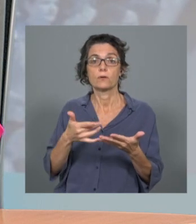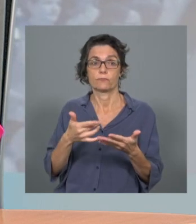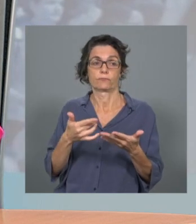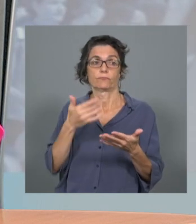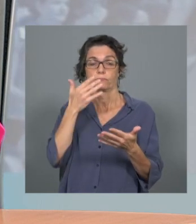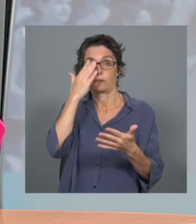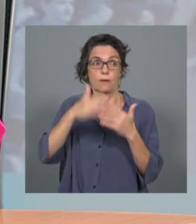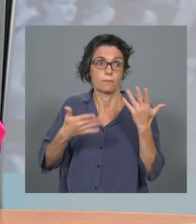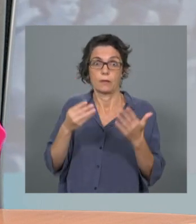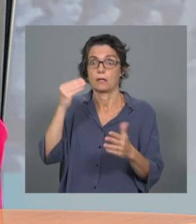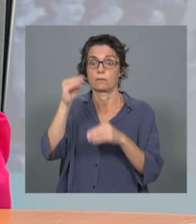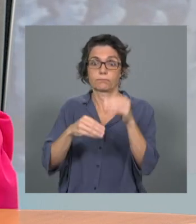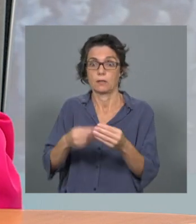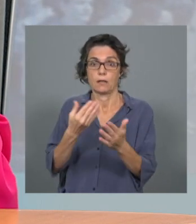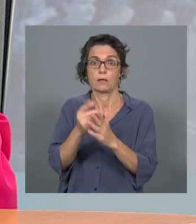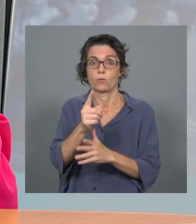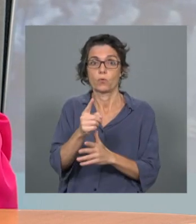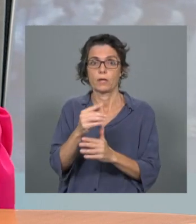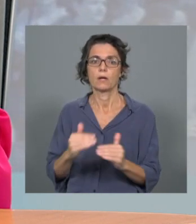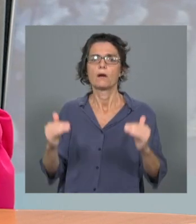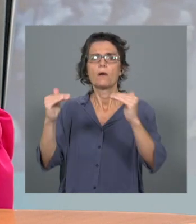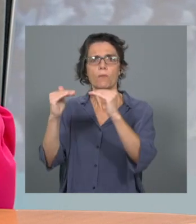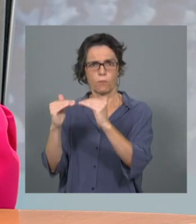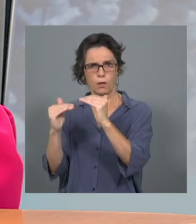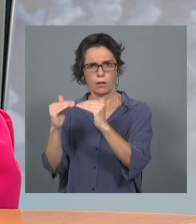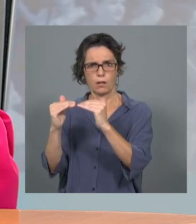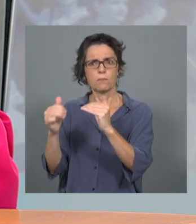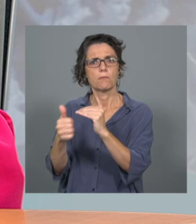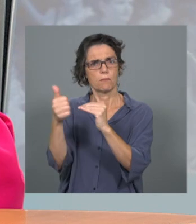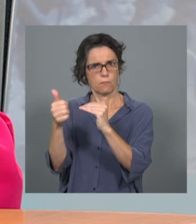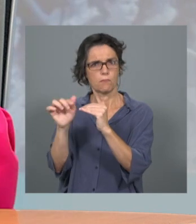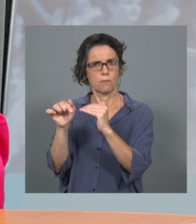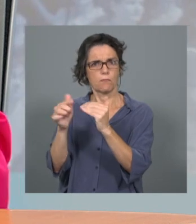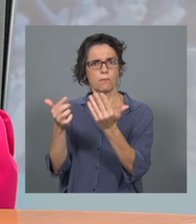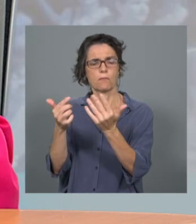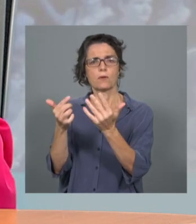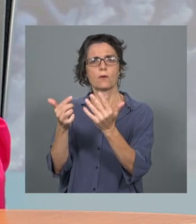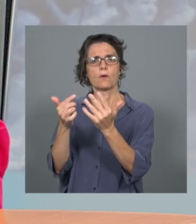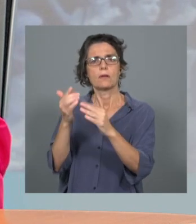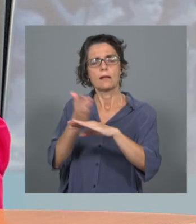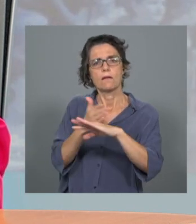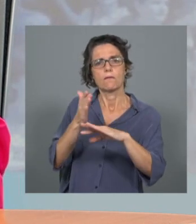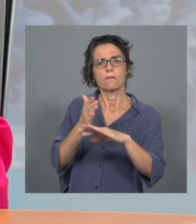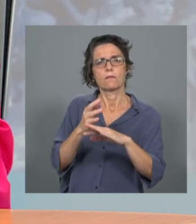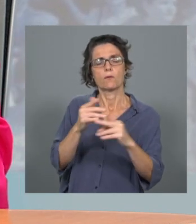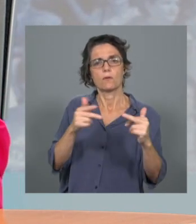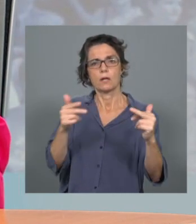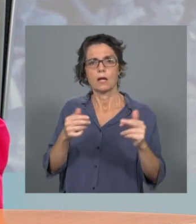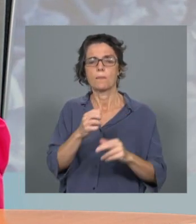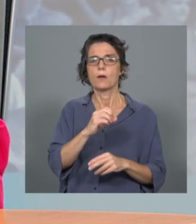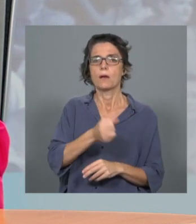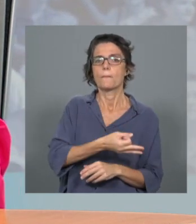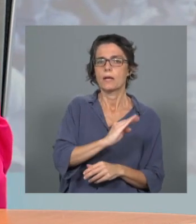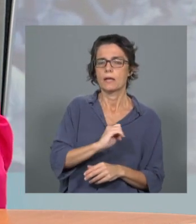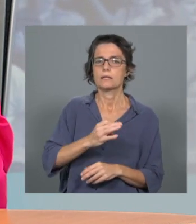é, por um lado, um maior equilíbrio na divisão de câmaras entre PS e PSD, ainda